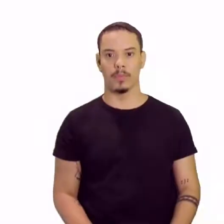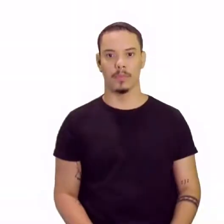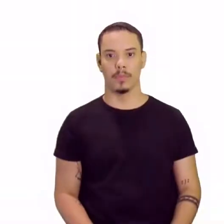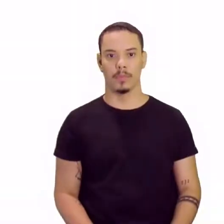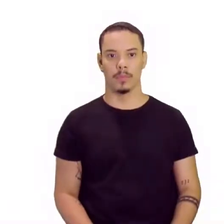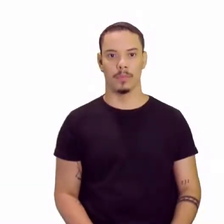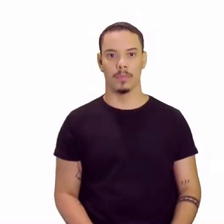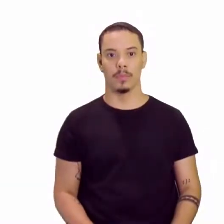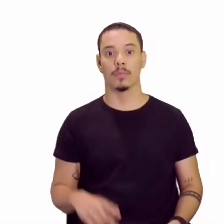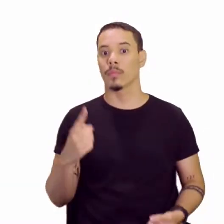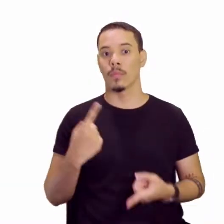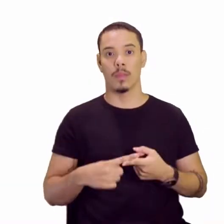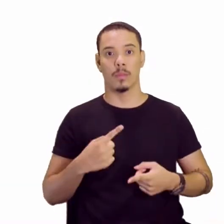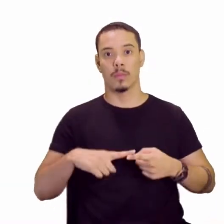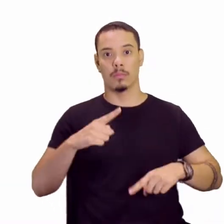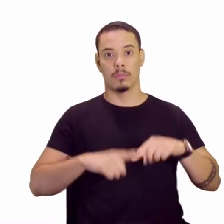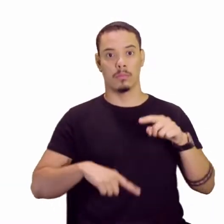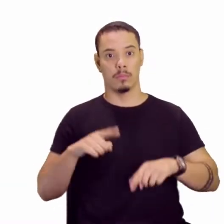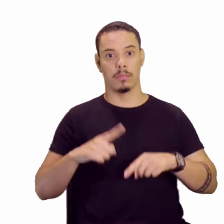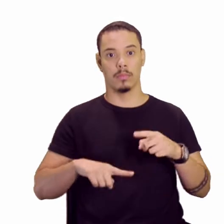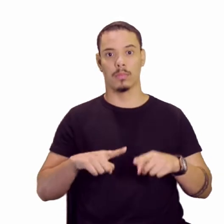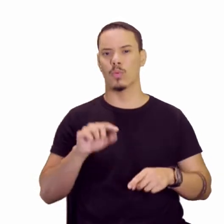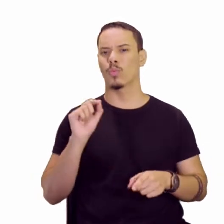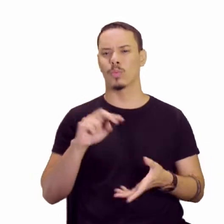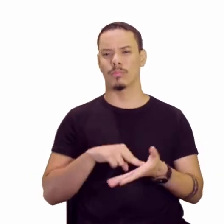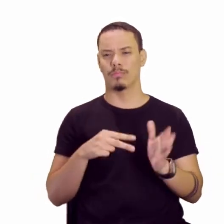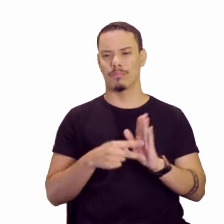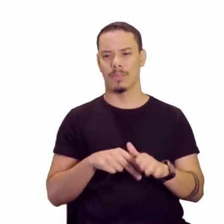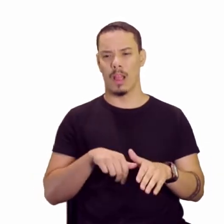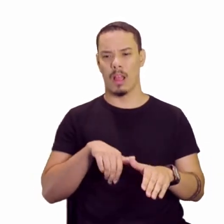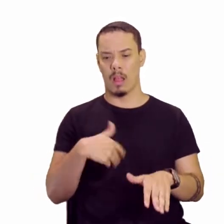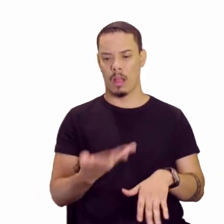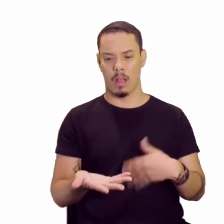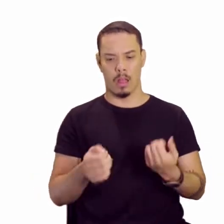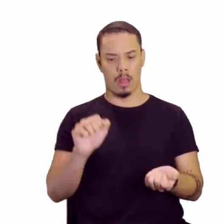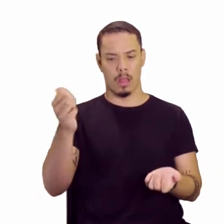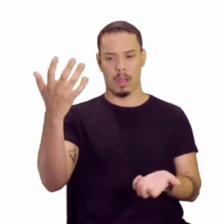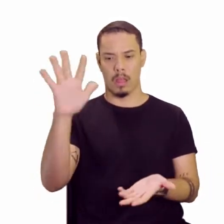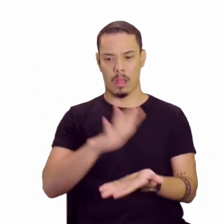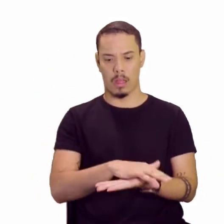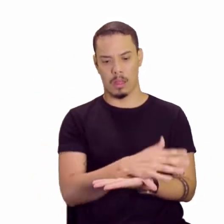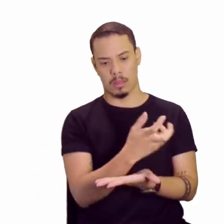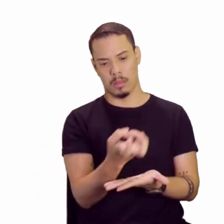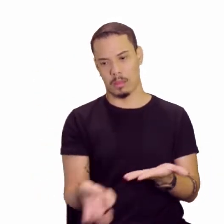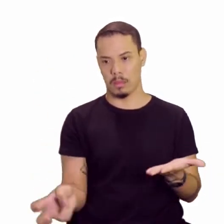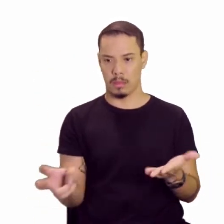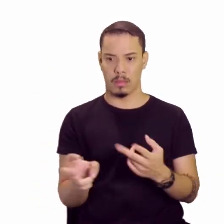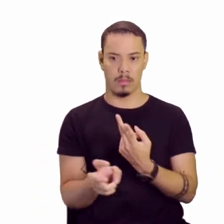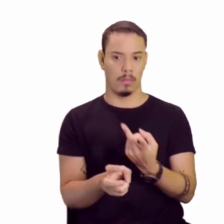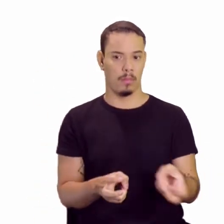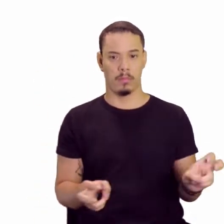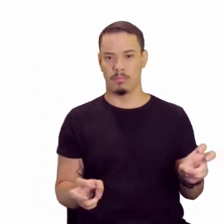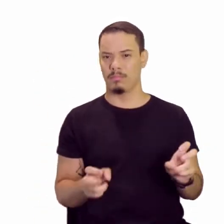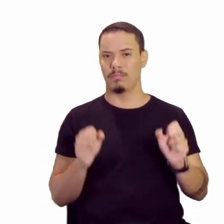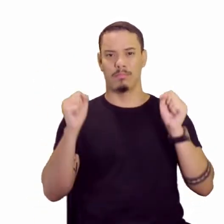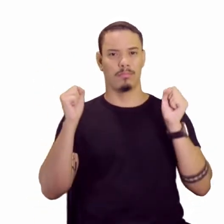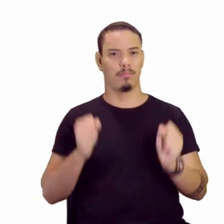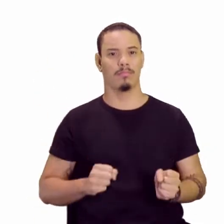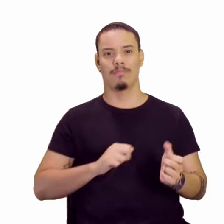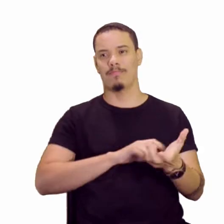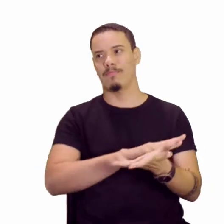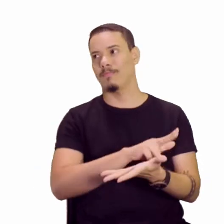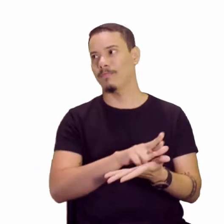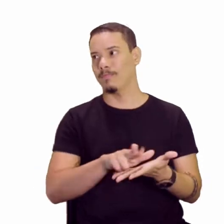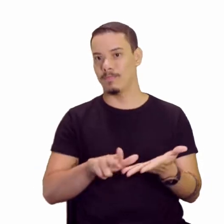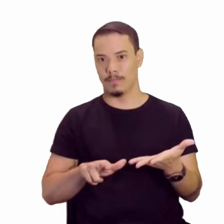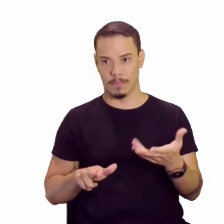pessoal. E por que os corpos caem? O que é cair? O que é cair? Cair. Na verdade, o que é cair? A gente pode considerar aqui,